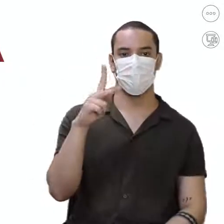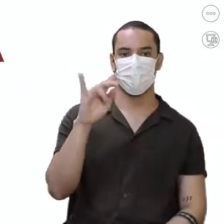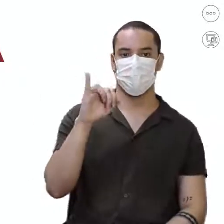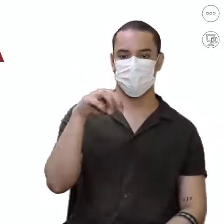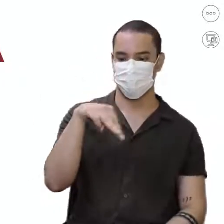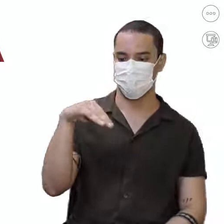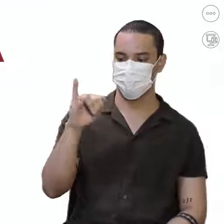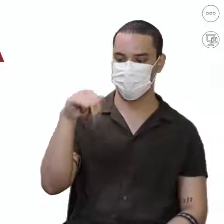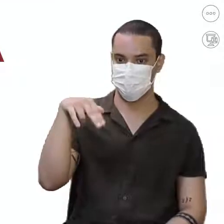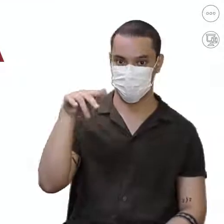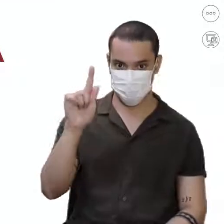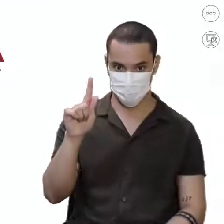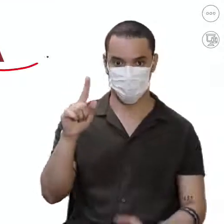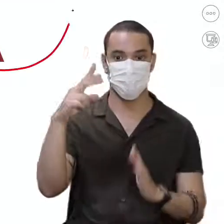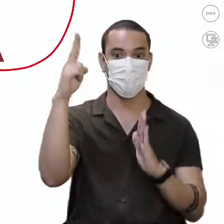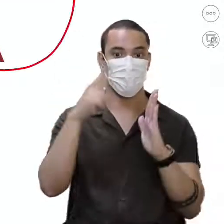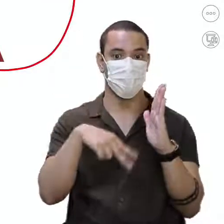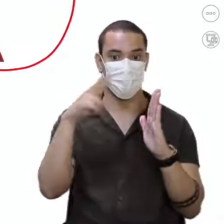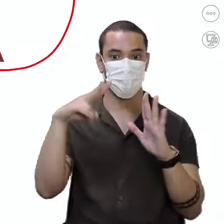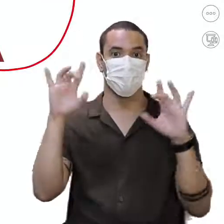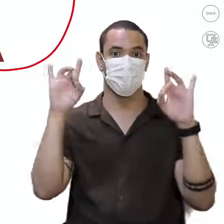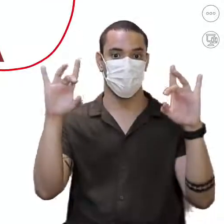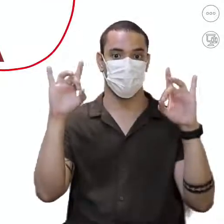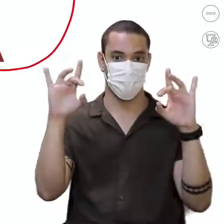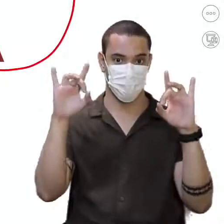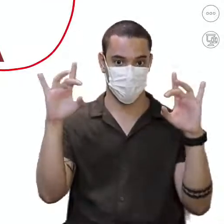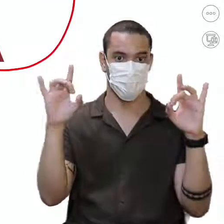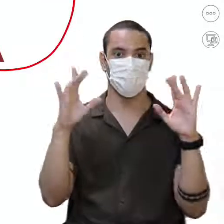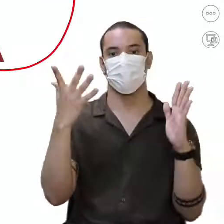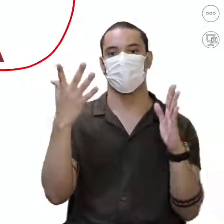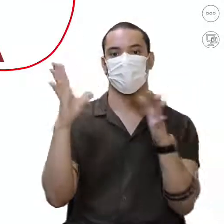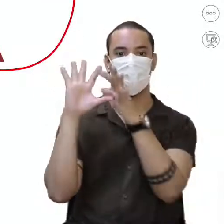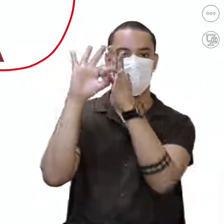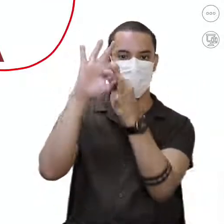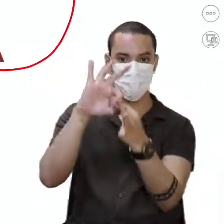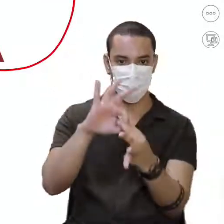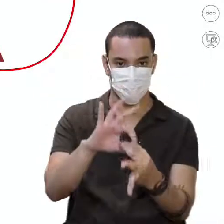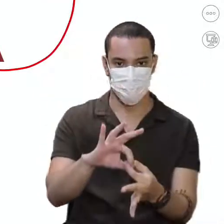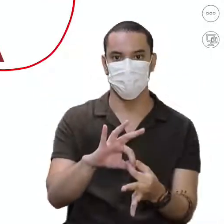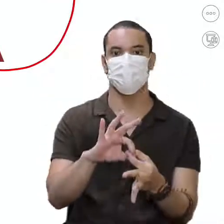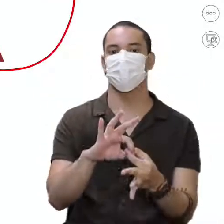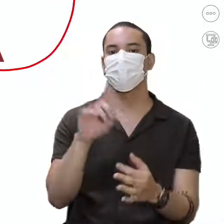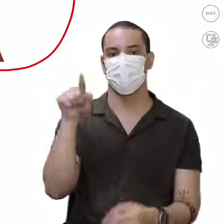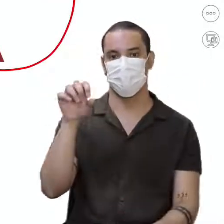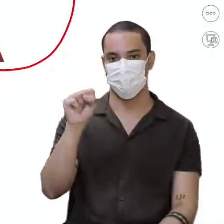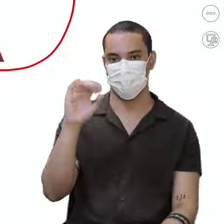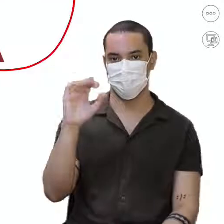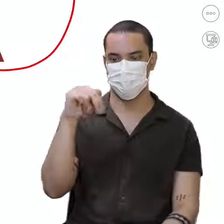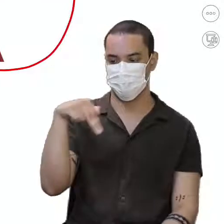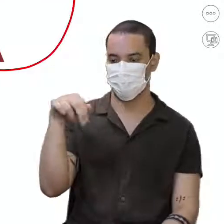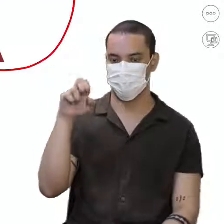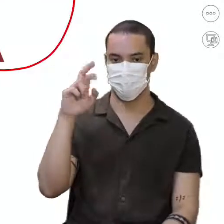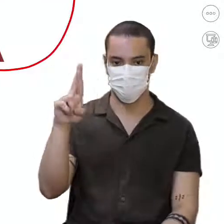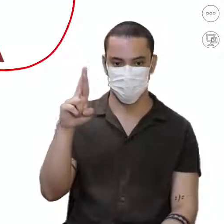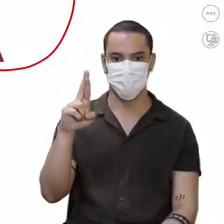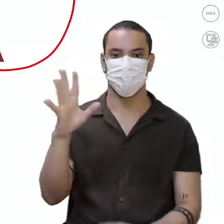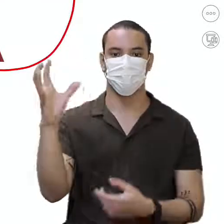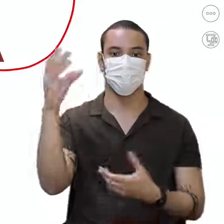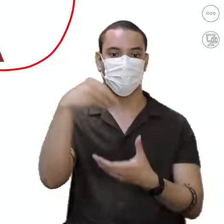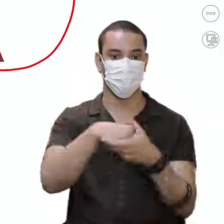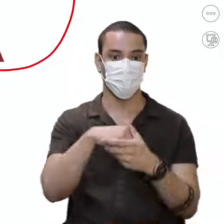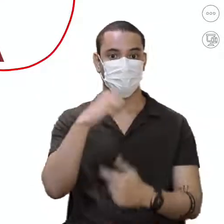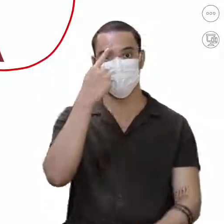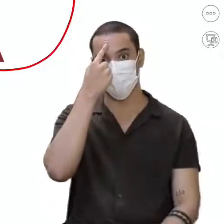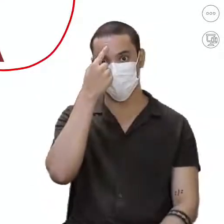texto, contexto, leitura específica, scanning. Objetivos da leitura e inferir